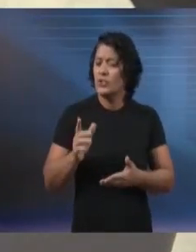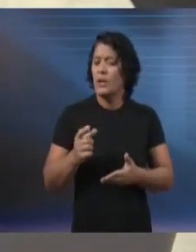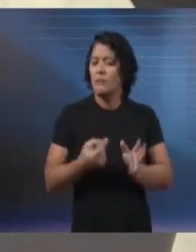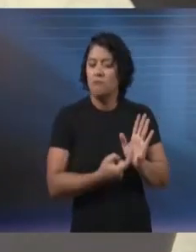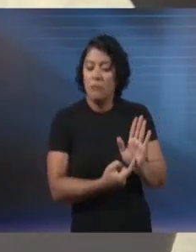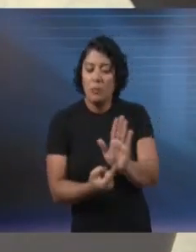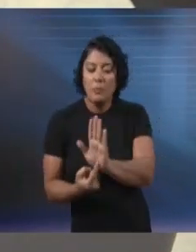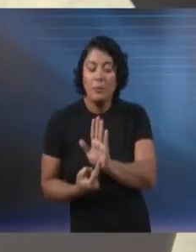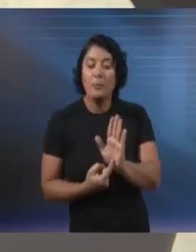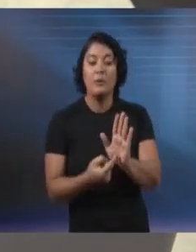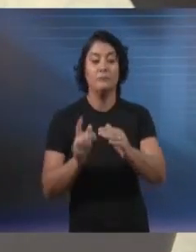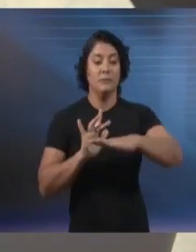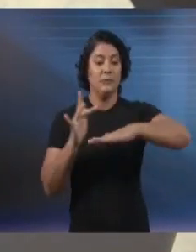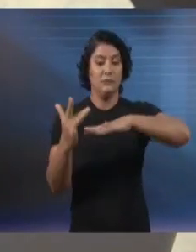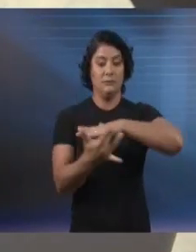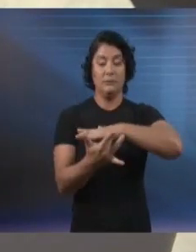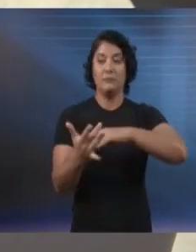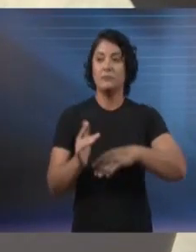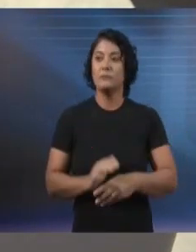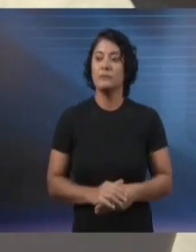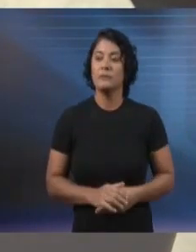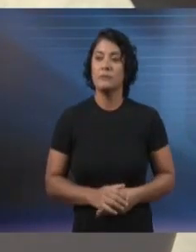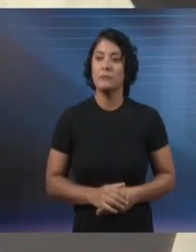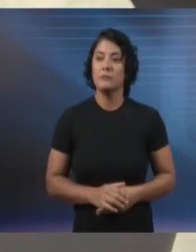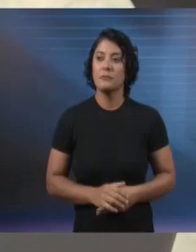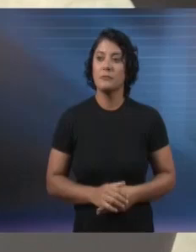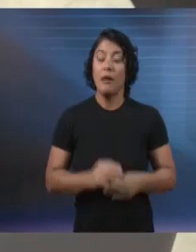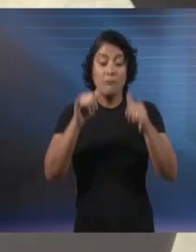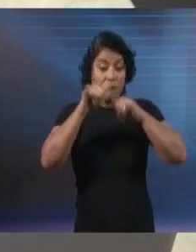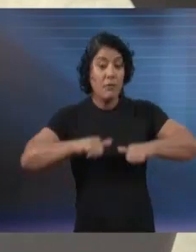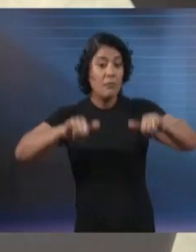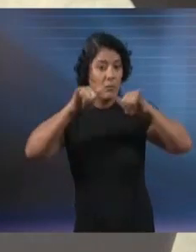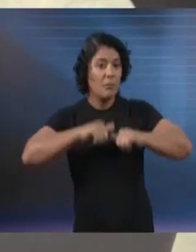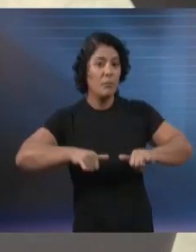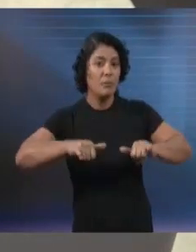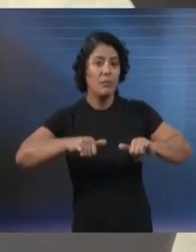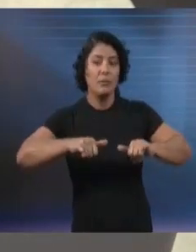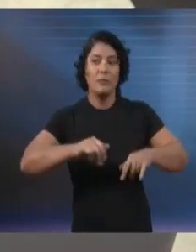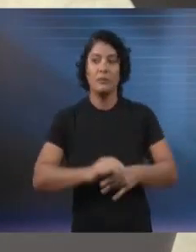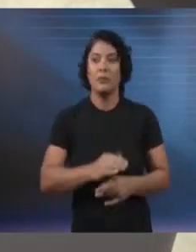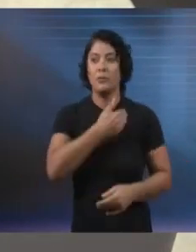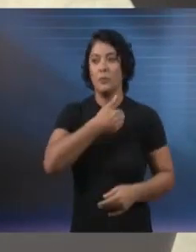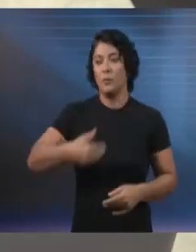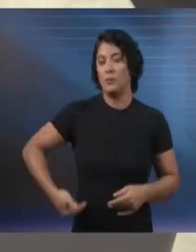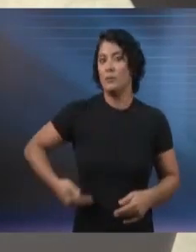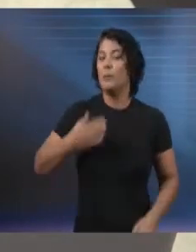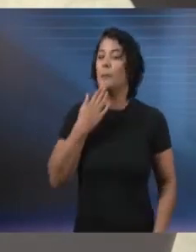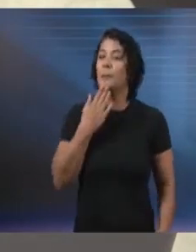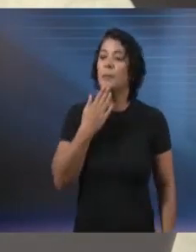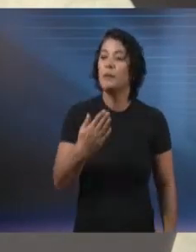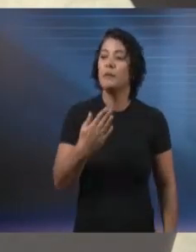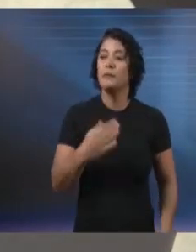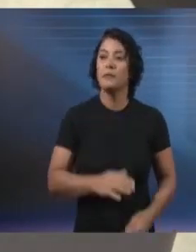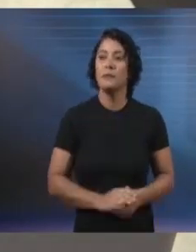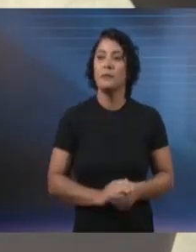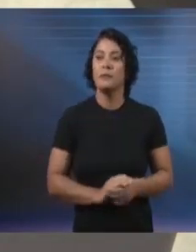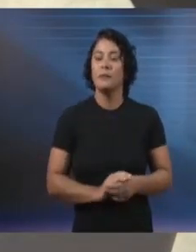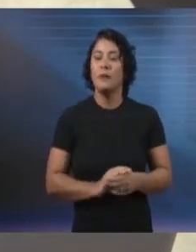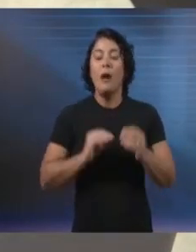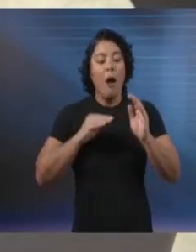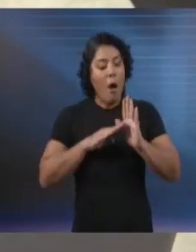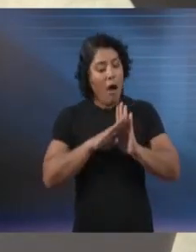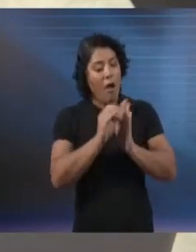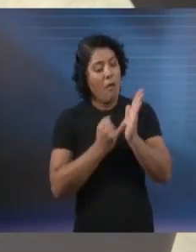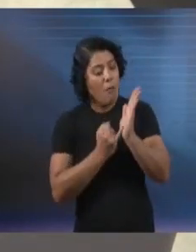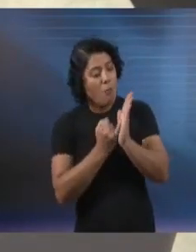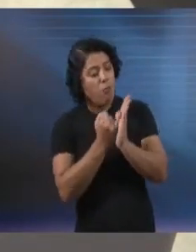redes sociais, que é a notícia que o governo vai pedir para aumentar os impostos também